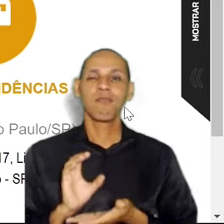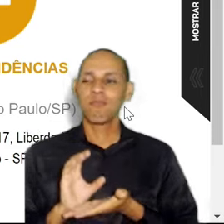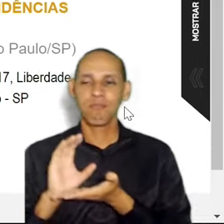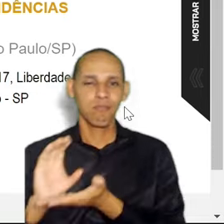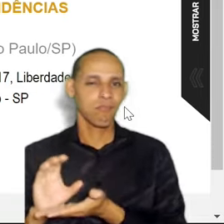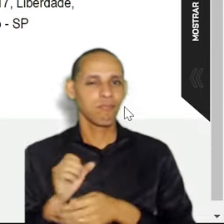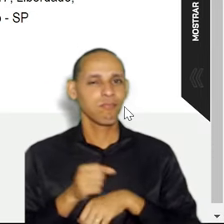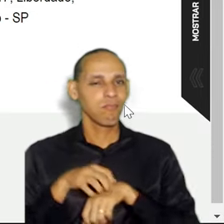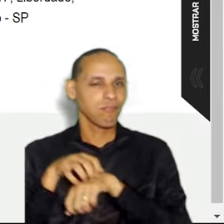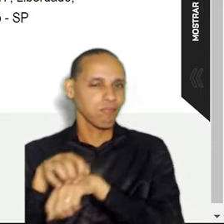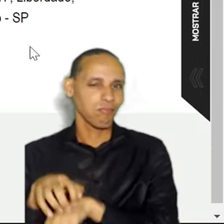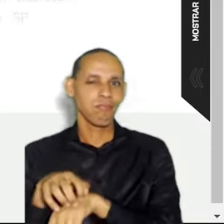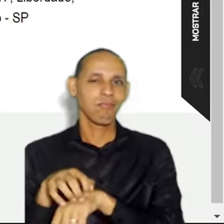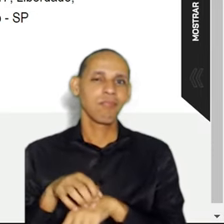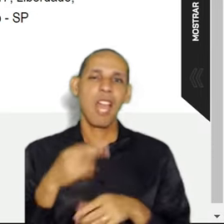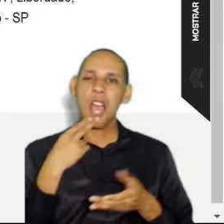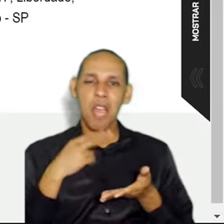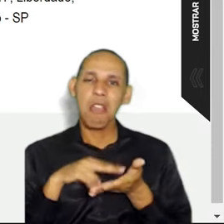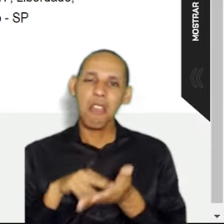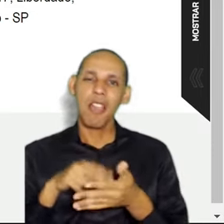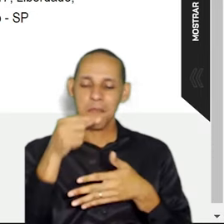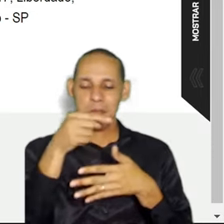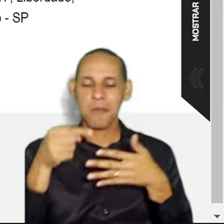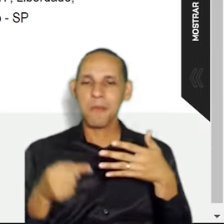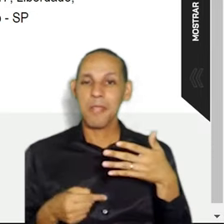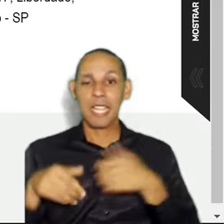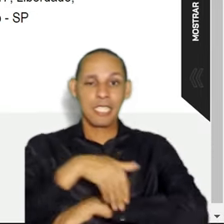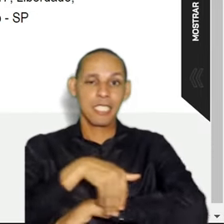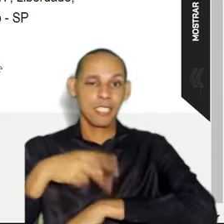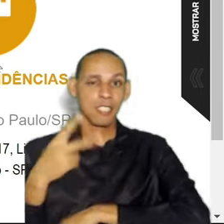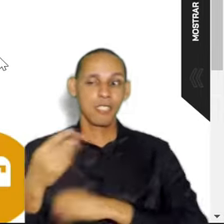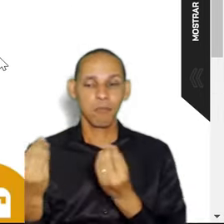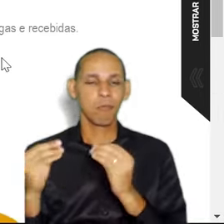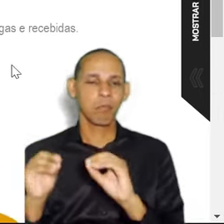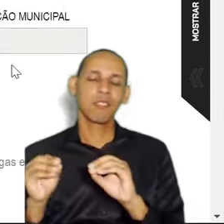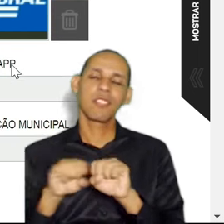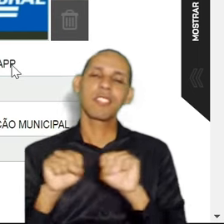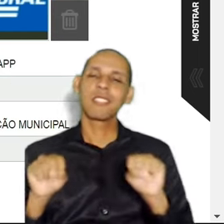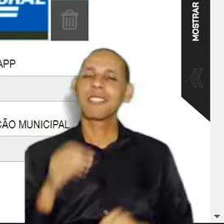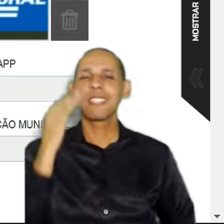pondências aqui você coloca os seus dados né de endereço a partir daqui o sistema vai saber que